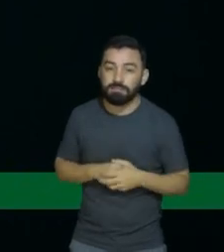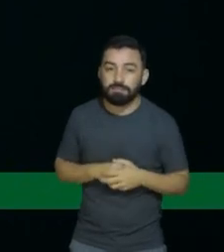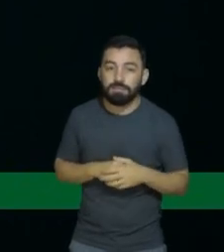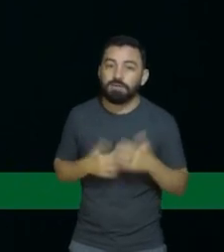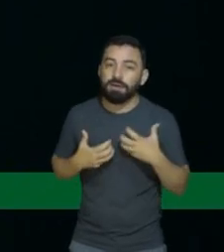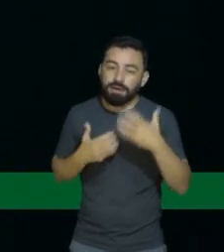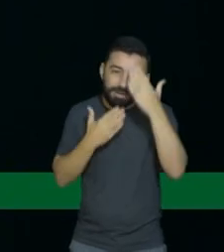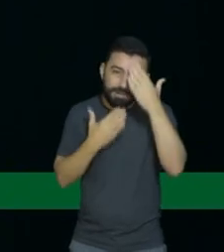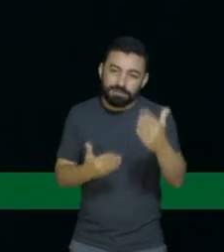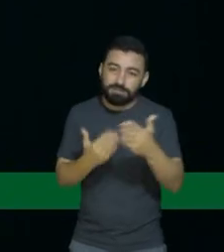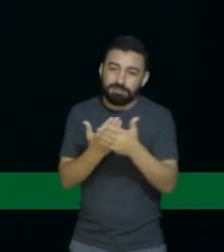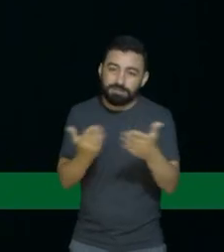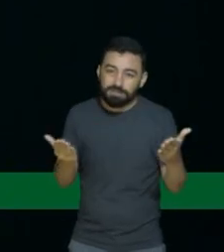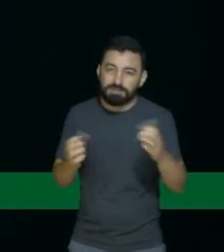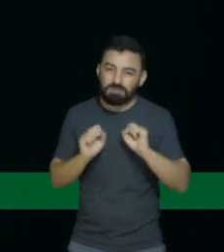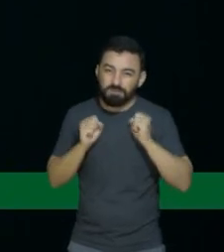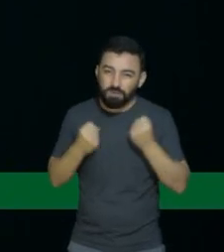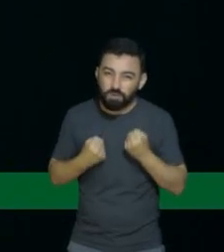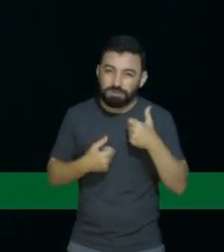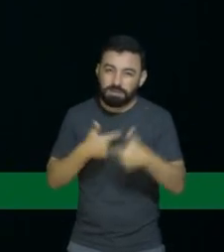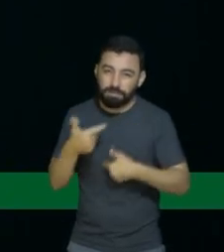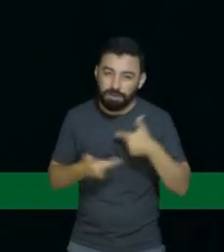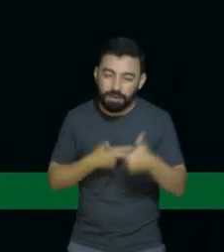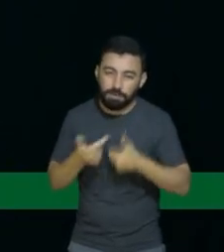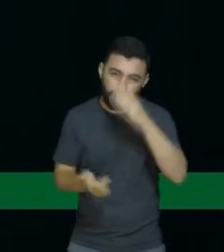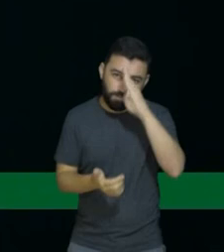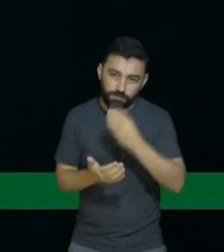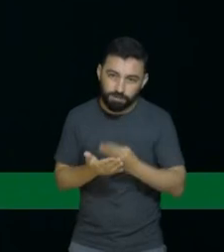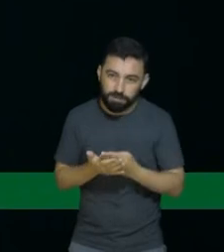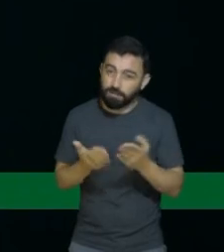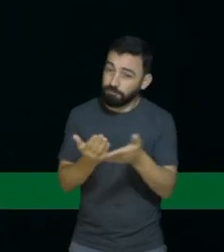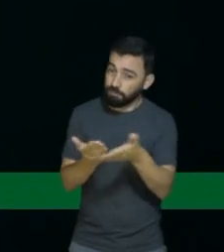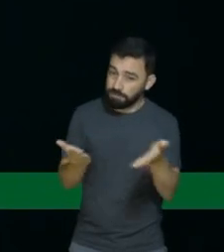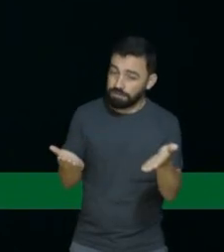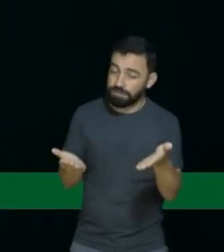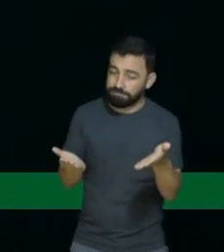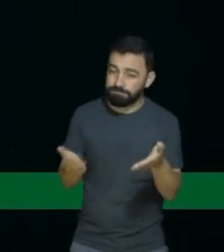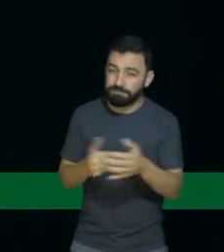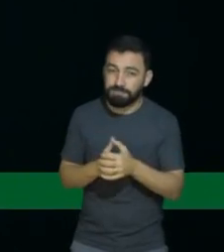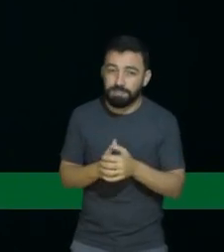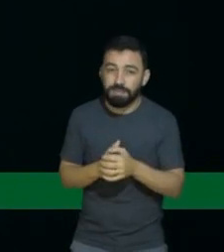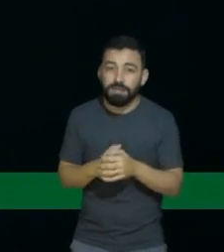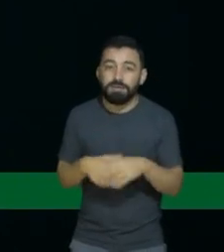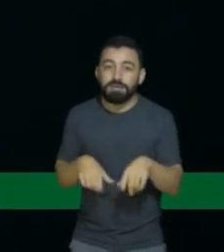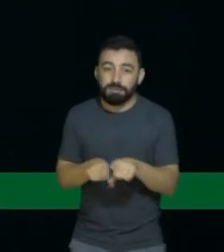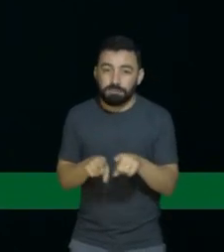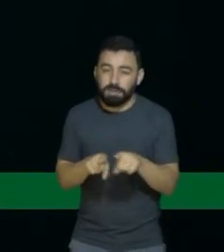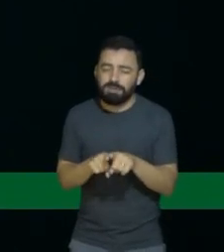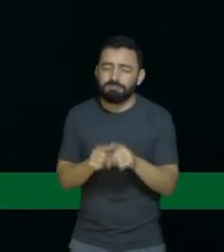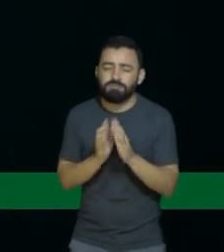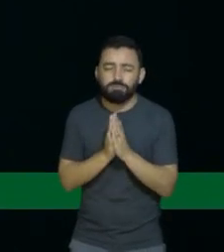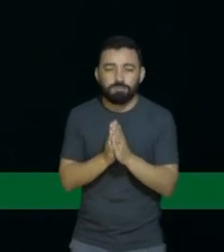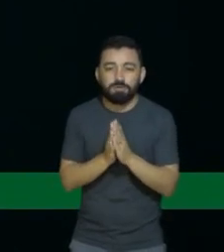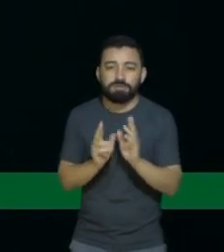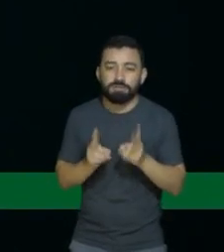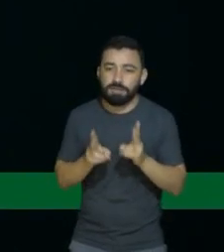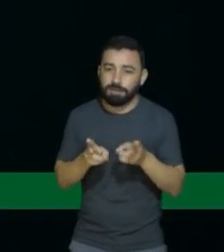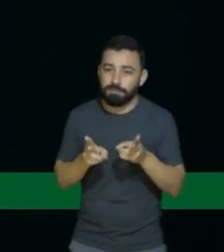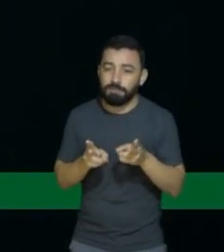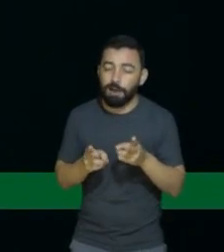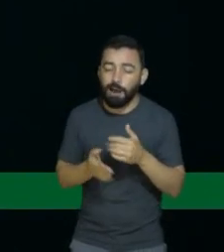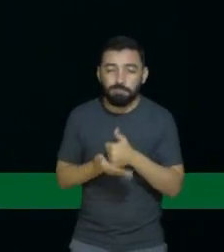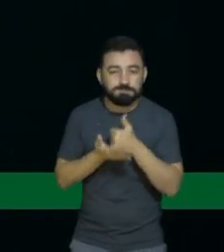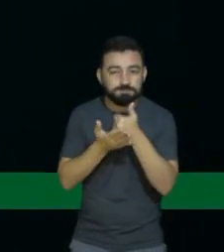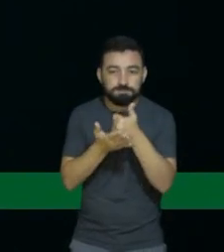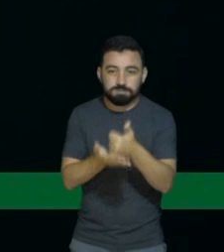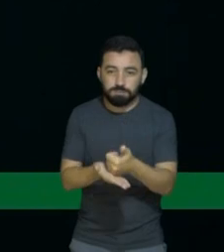agradecer a dedicação o trabalho a confiança de vocês por a nossa causa vamos precisar continuar contando Sem dúvida com apoio